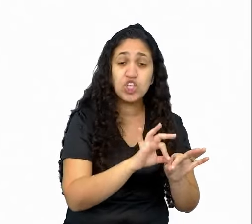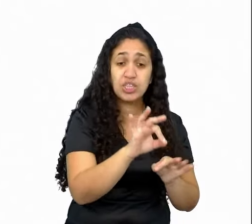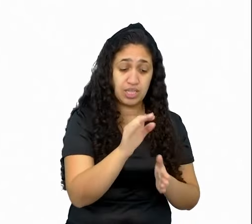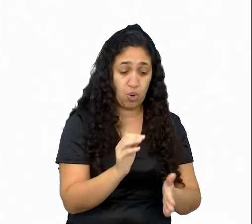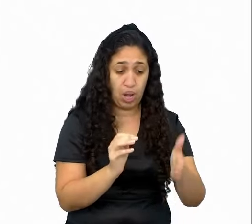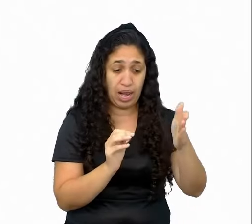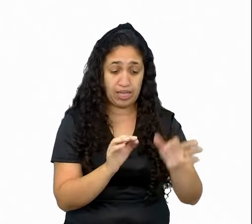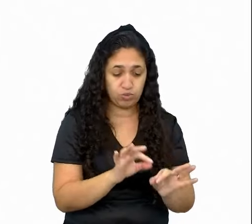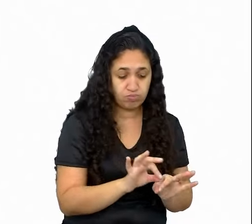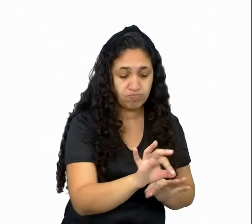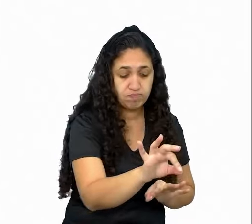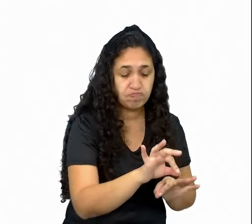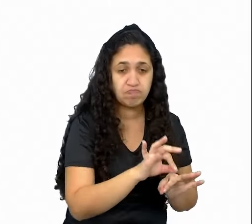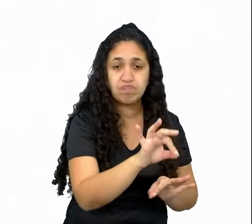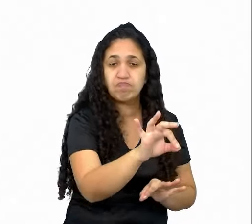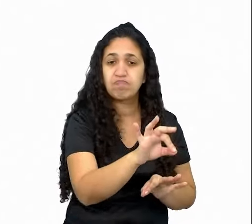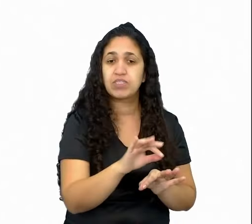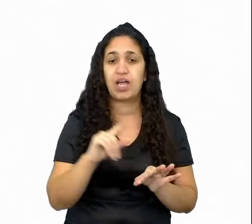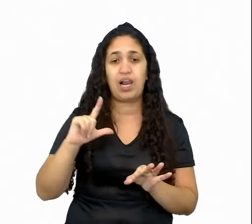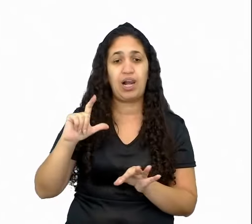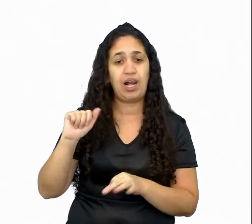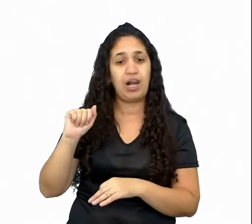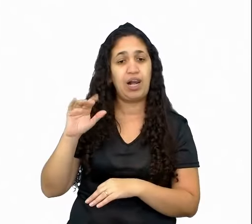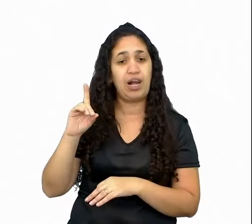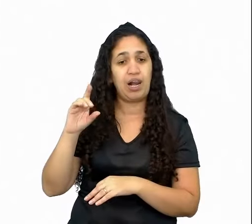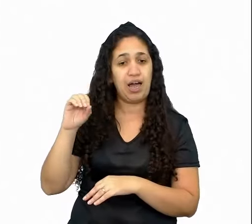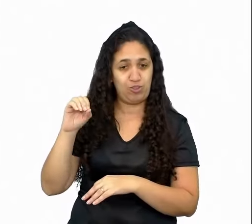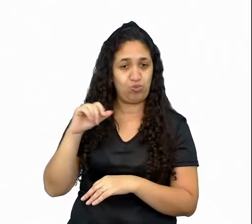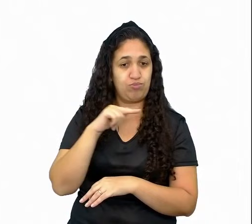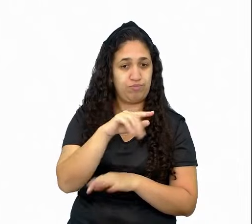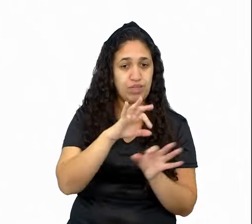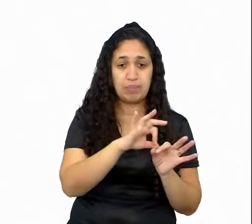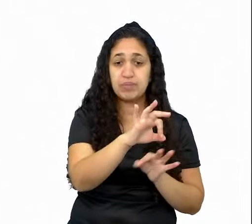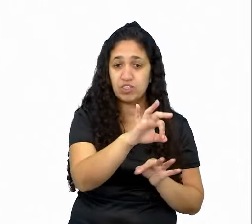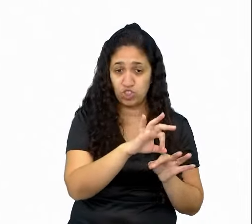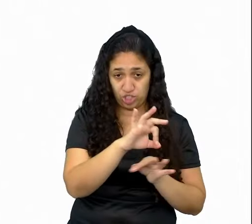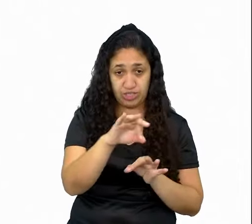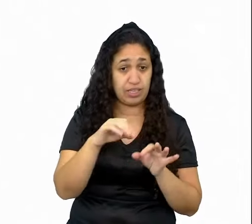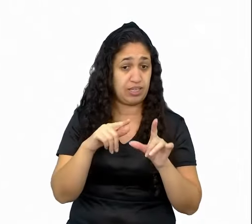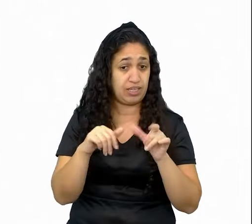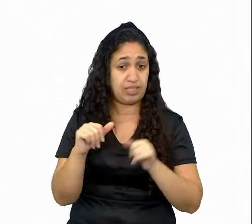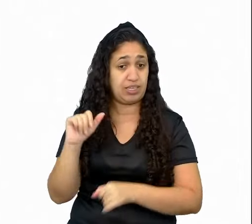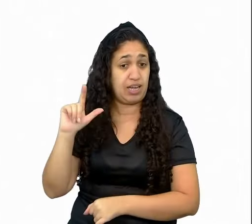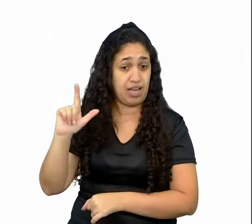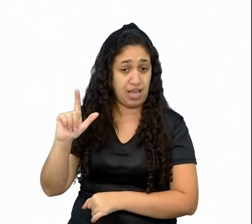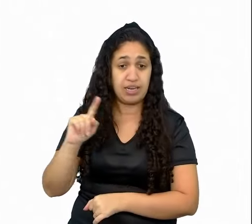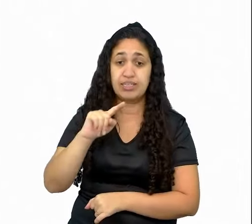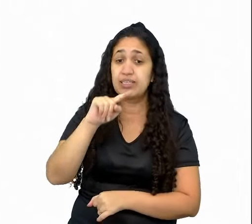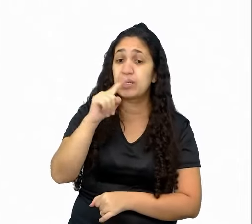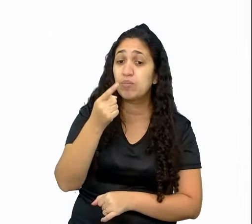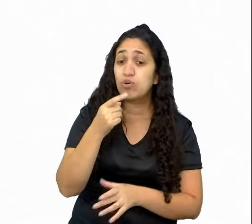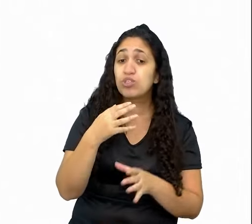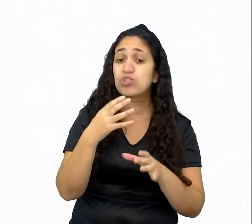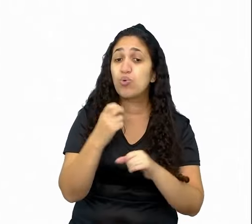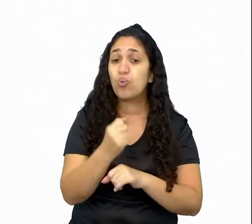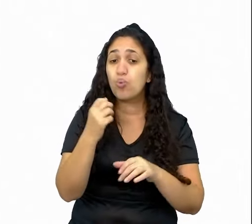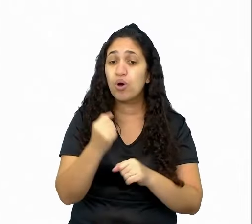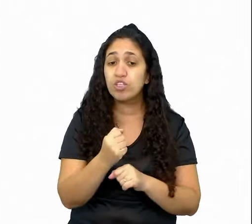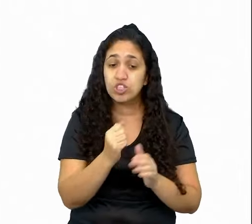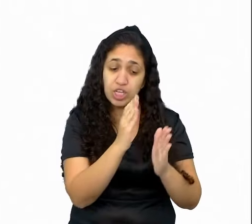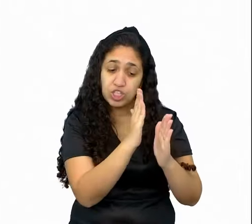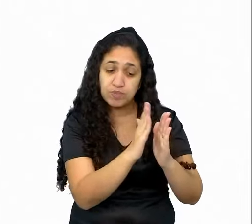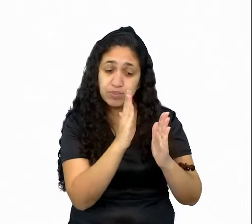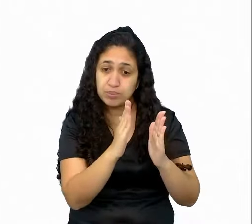Ele consiga calcular a quantidade de fio de arame, que eu chamei de L. A quantidade de fileiras, quantas fileiras,